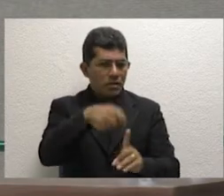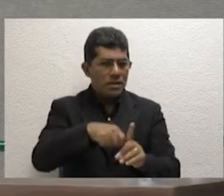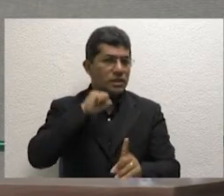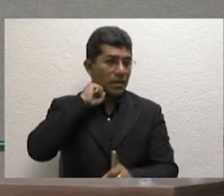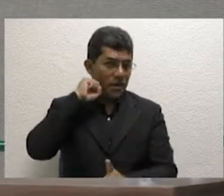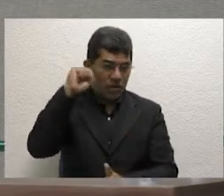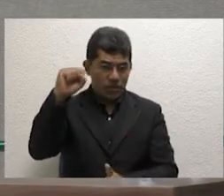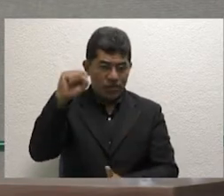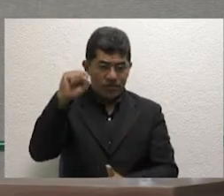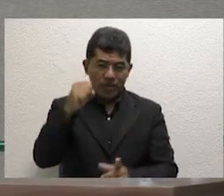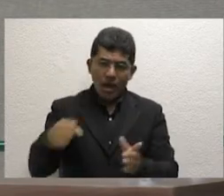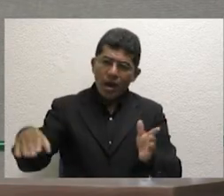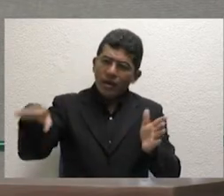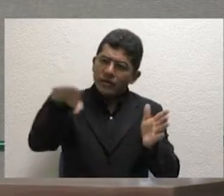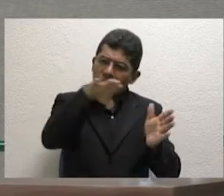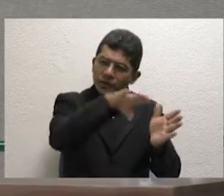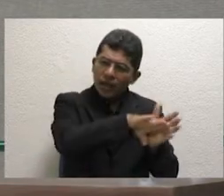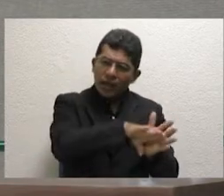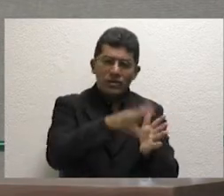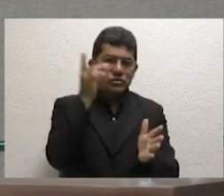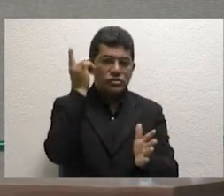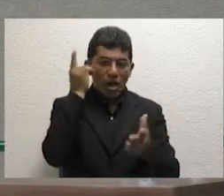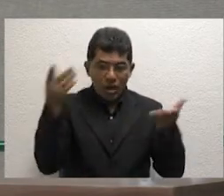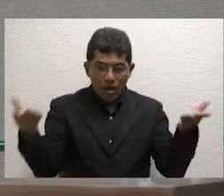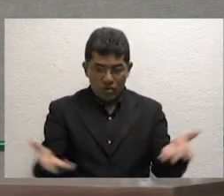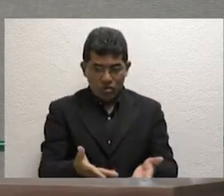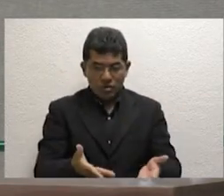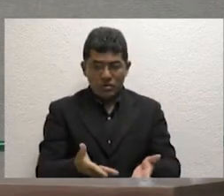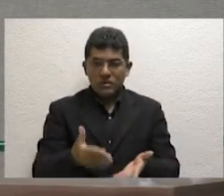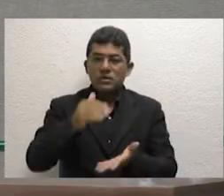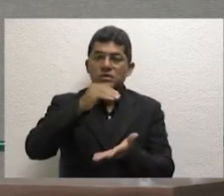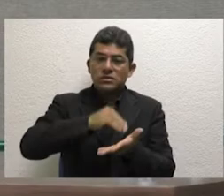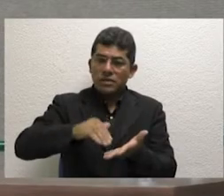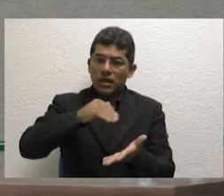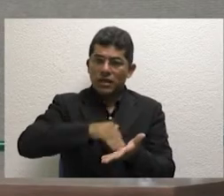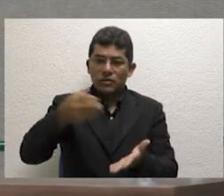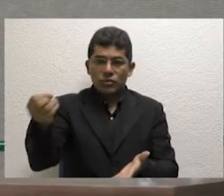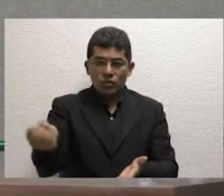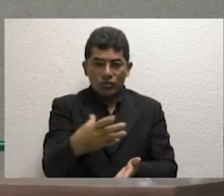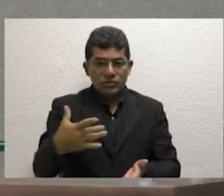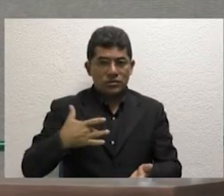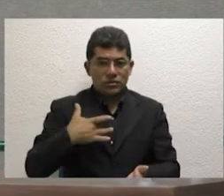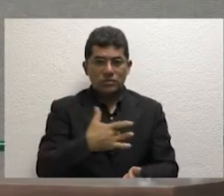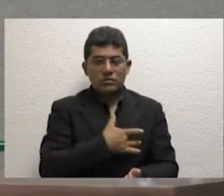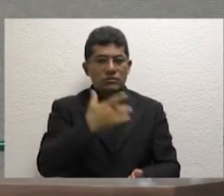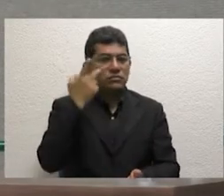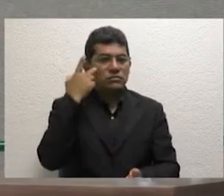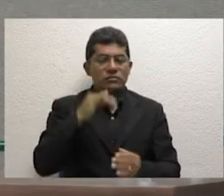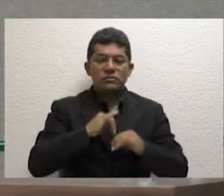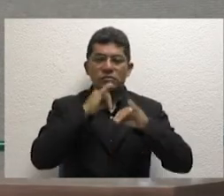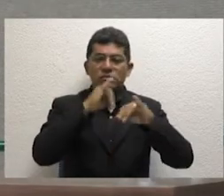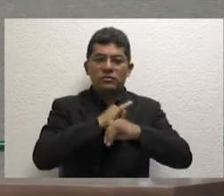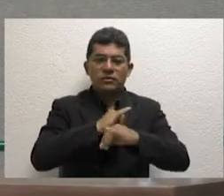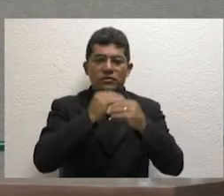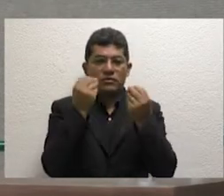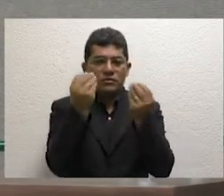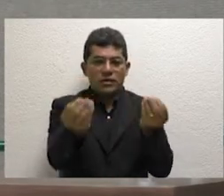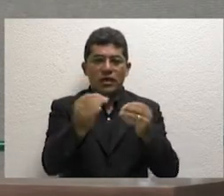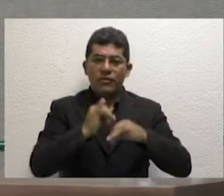até a presente data, o secretário atual de saúde não informa à Assembleia